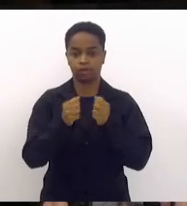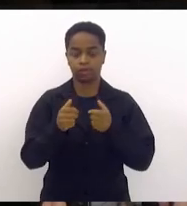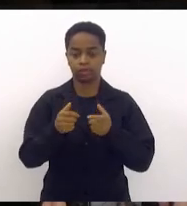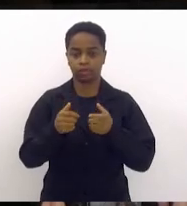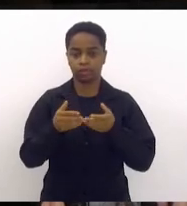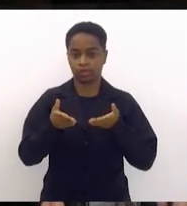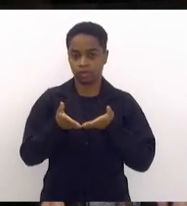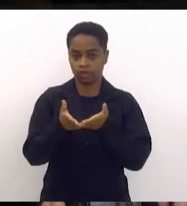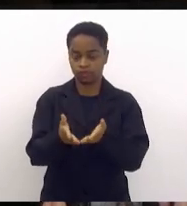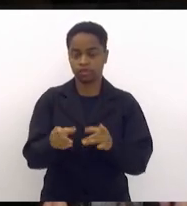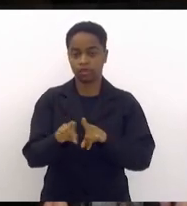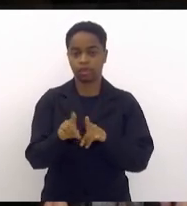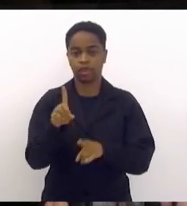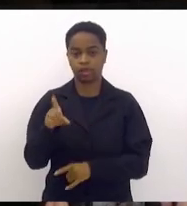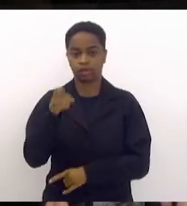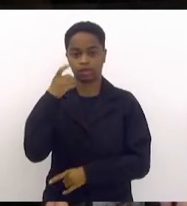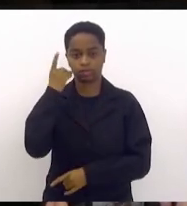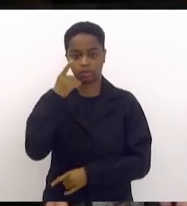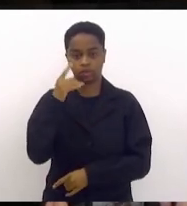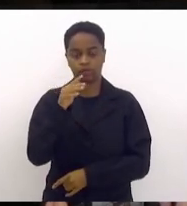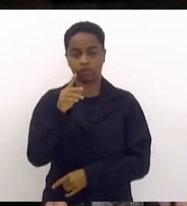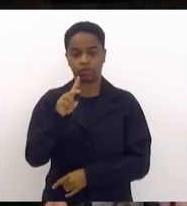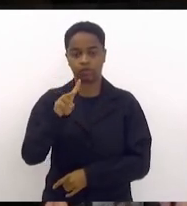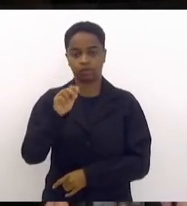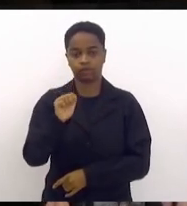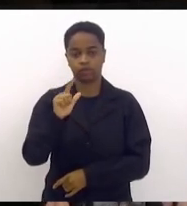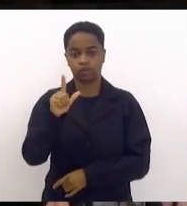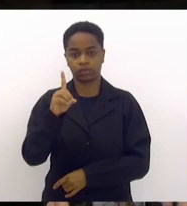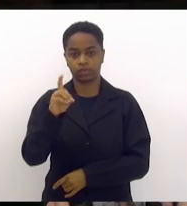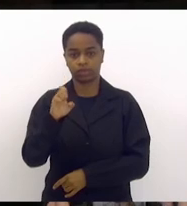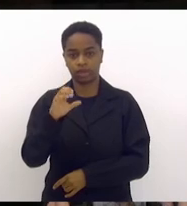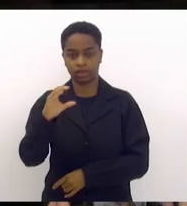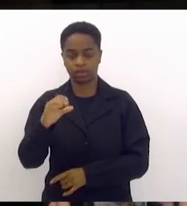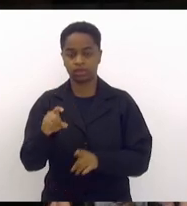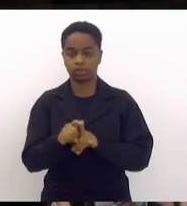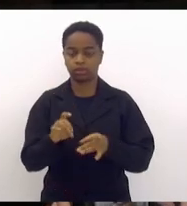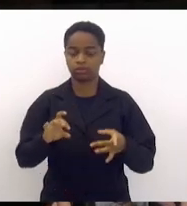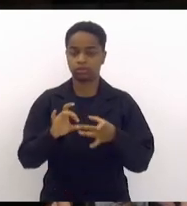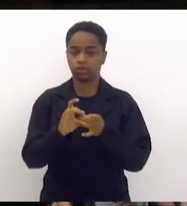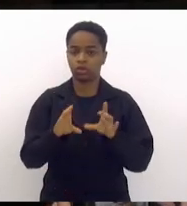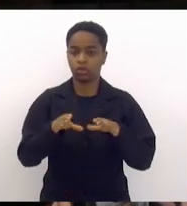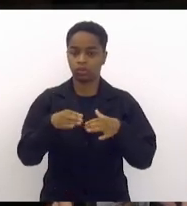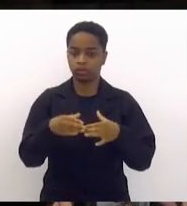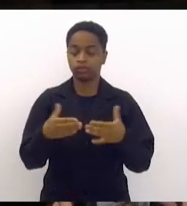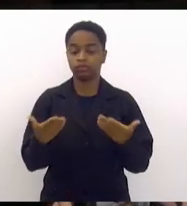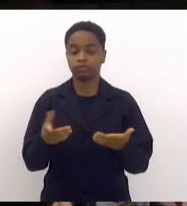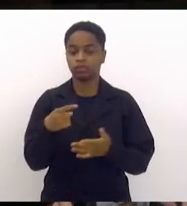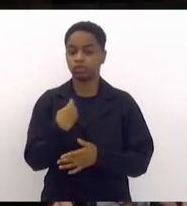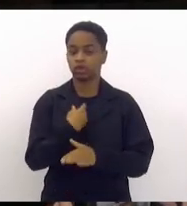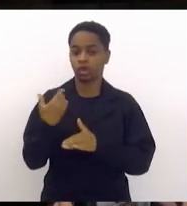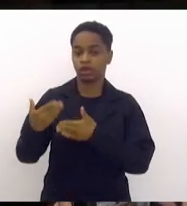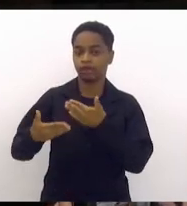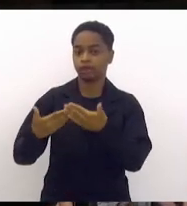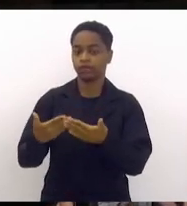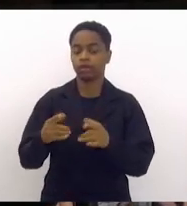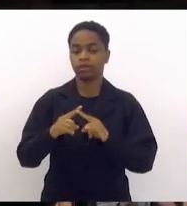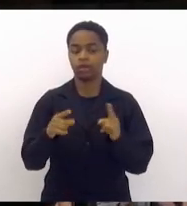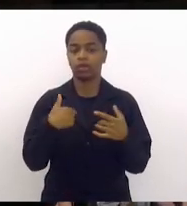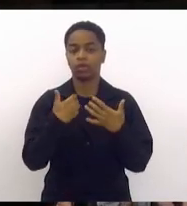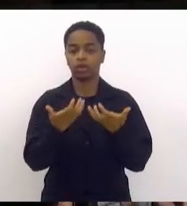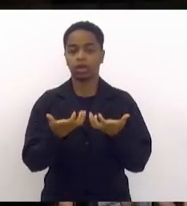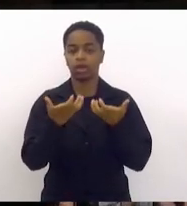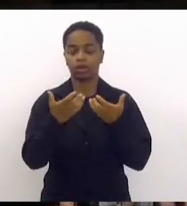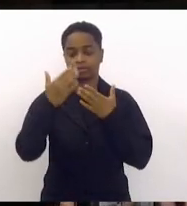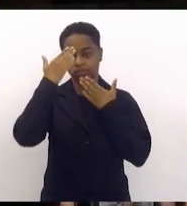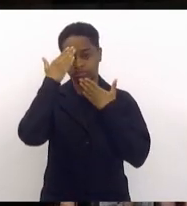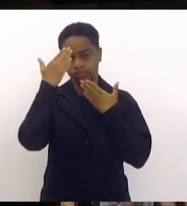ex-deputado valdec carneiro também compôs essa comissão e a comissão avançou e eu quero aqui deixar meus